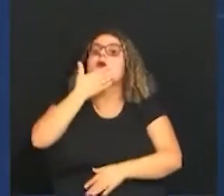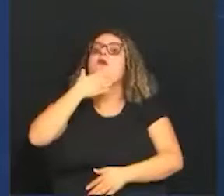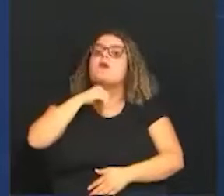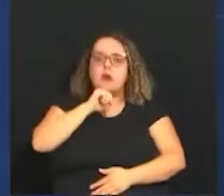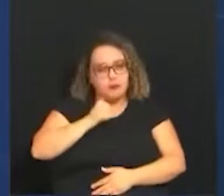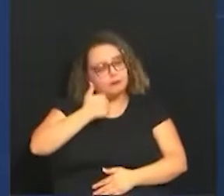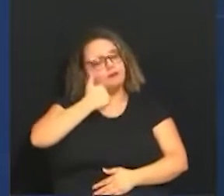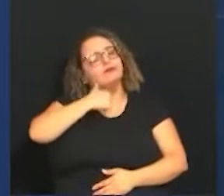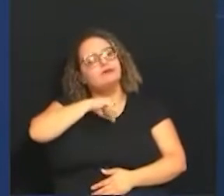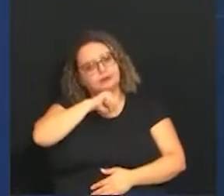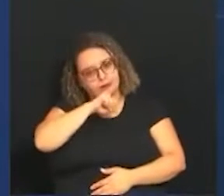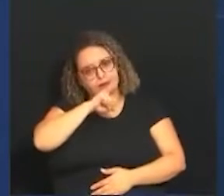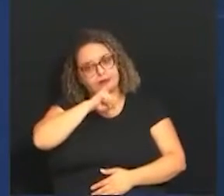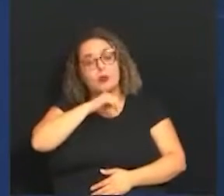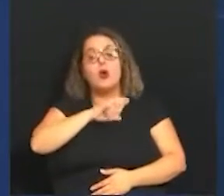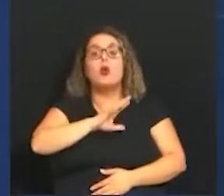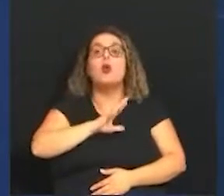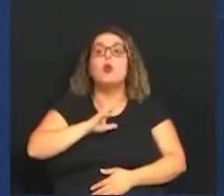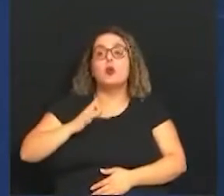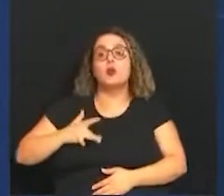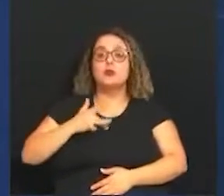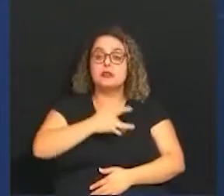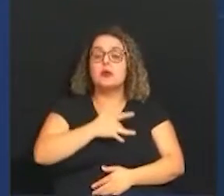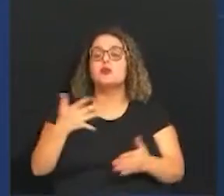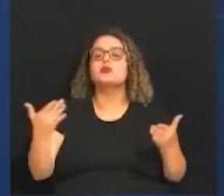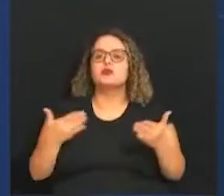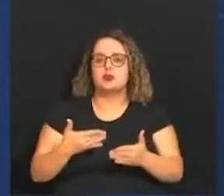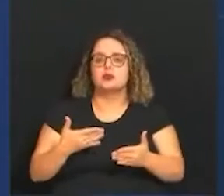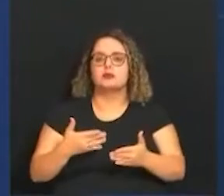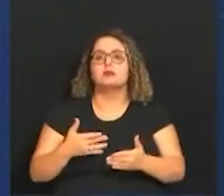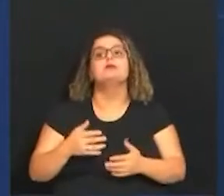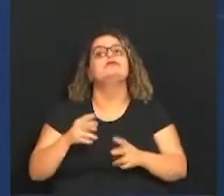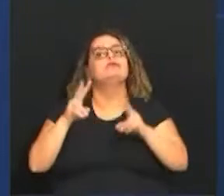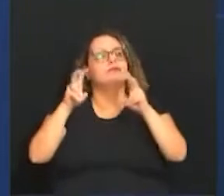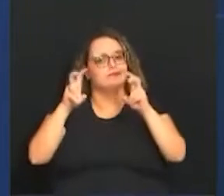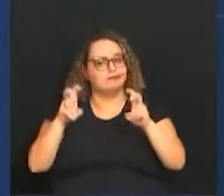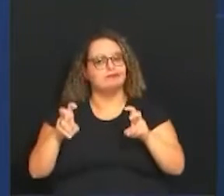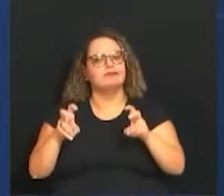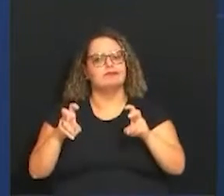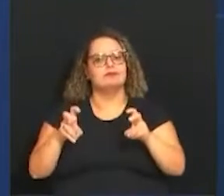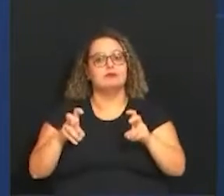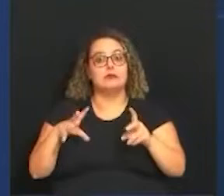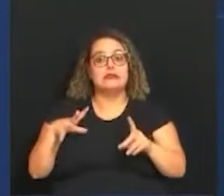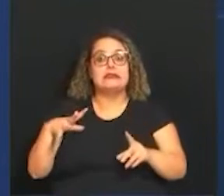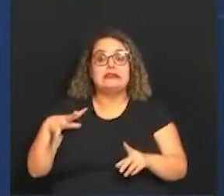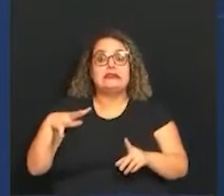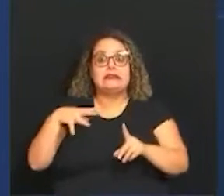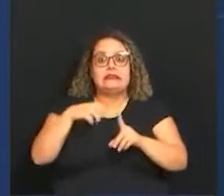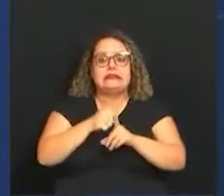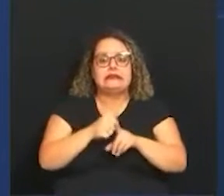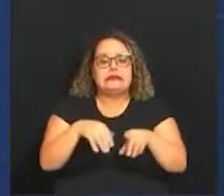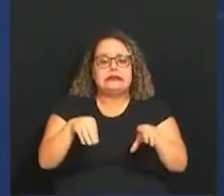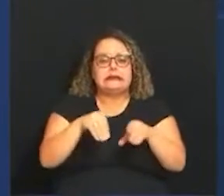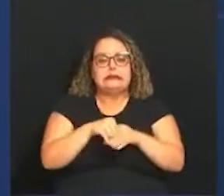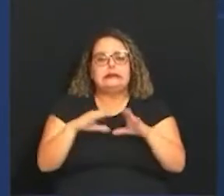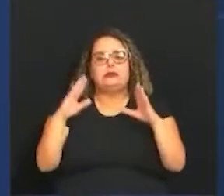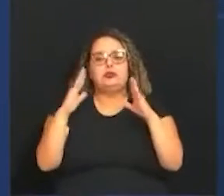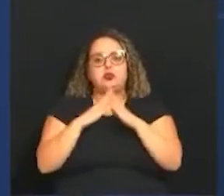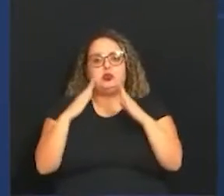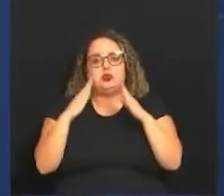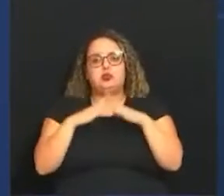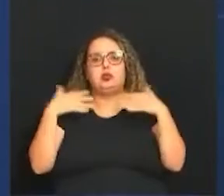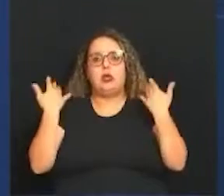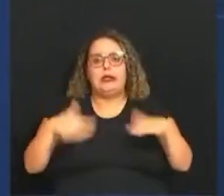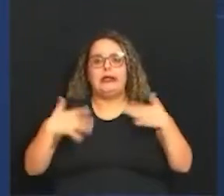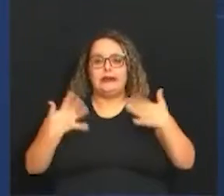mamães, o Saúde Agora vai abordar este assunto, acidentes domésticos em casa, quais são